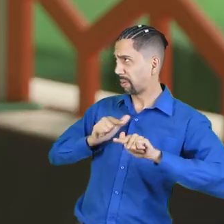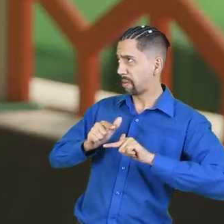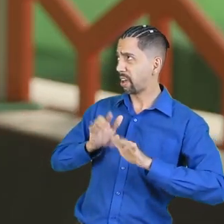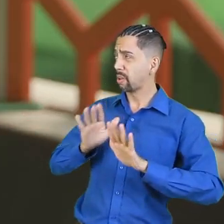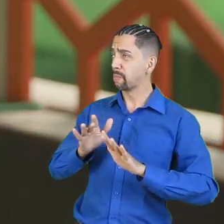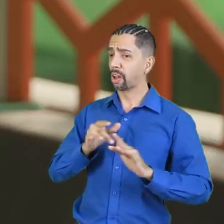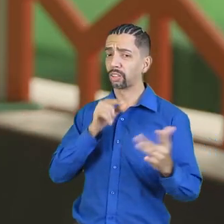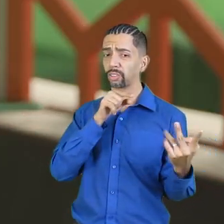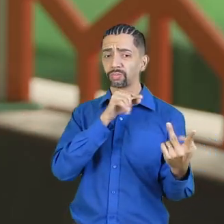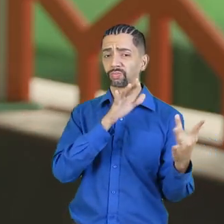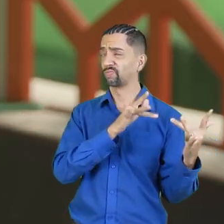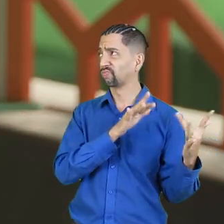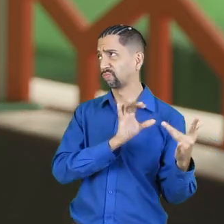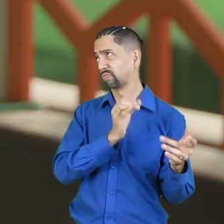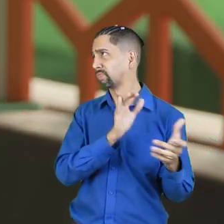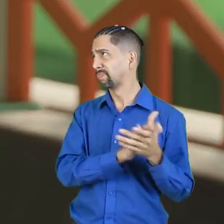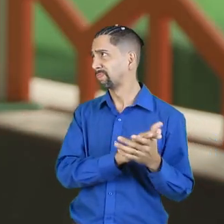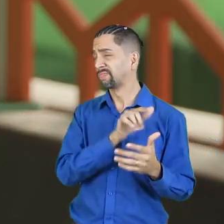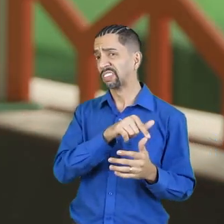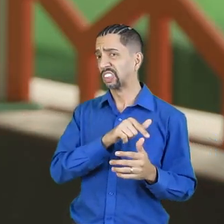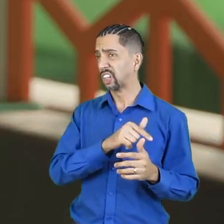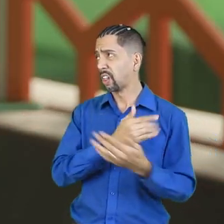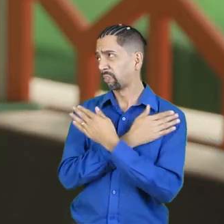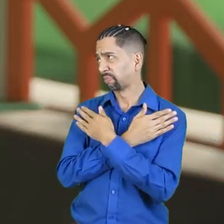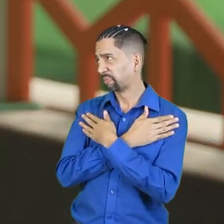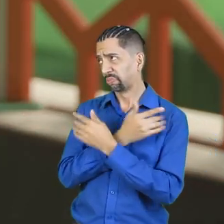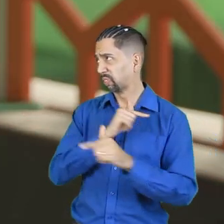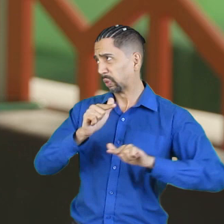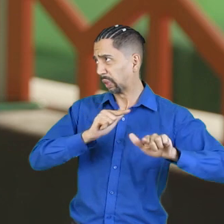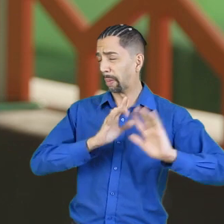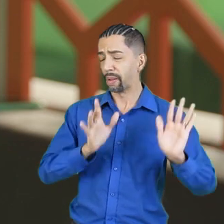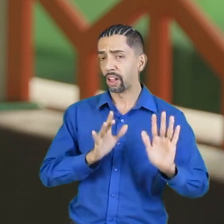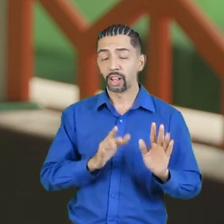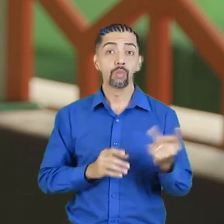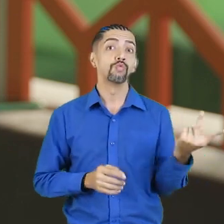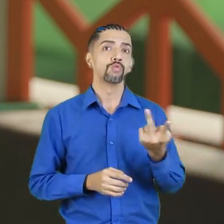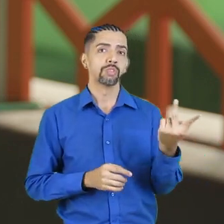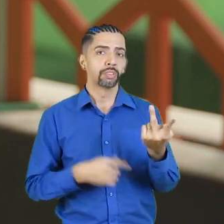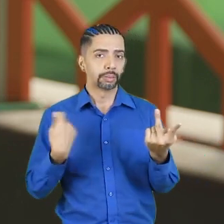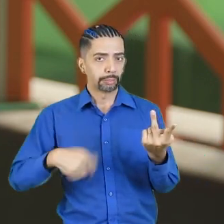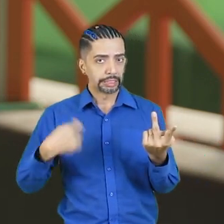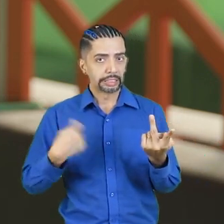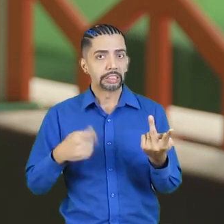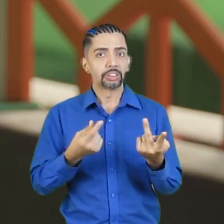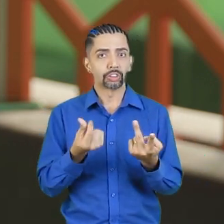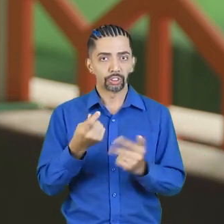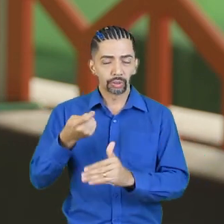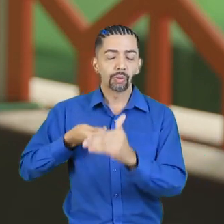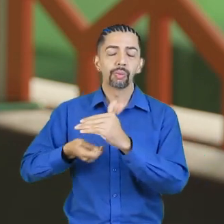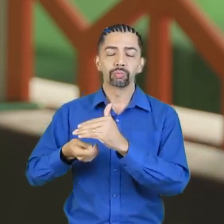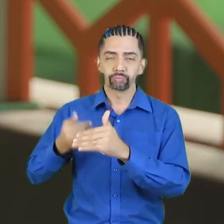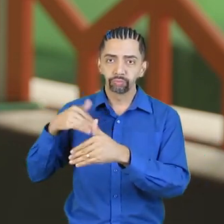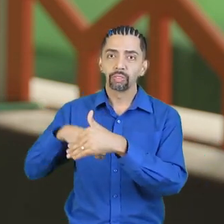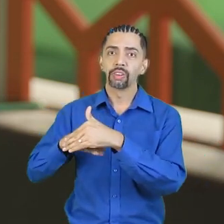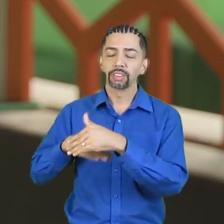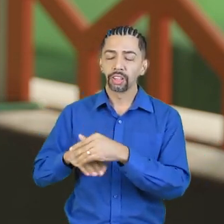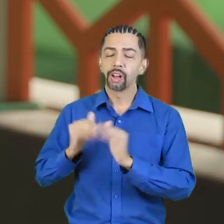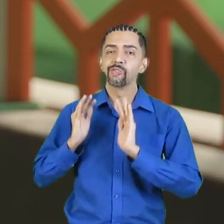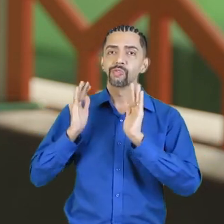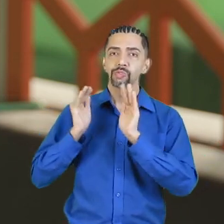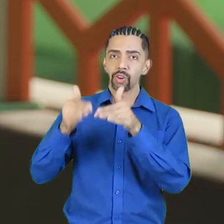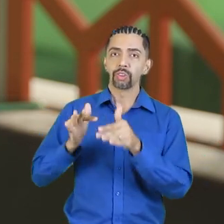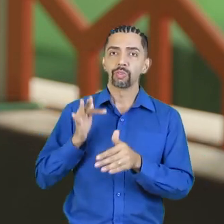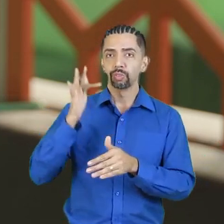dois devem contribuir com uma previdência sem dúvida alguma, porque aquela pessoa, seu cônjuge, que está dentro de casa, que não está